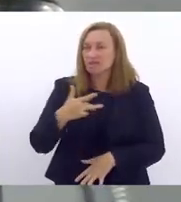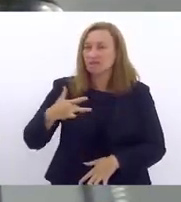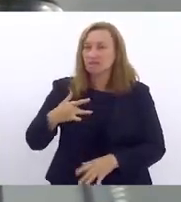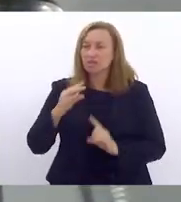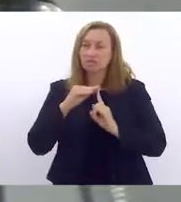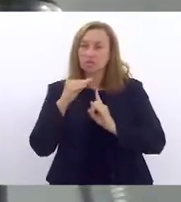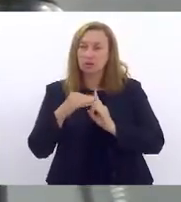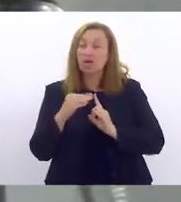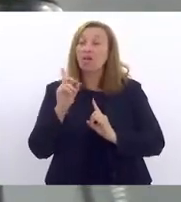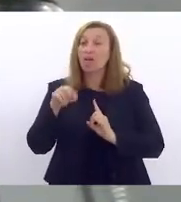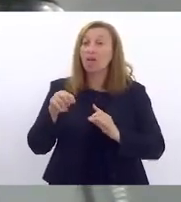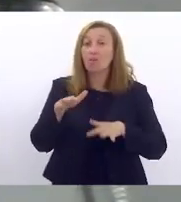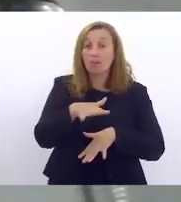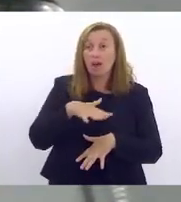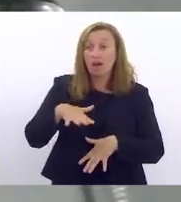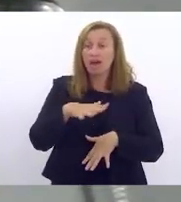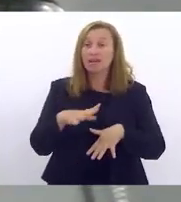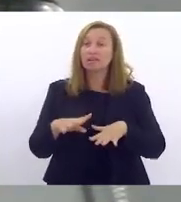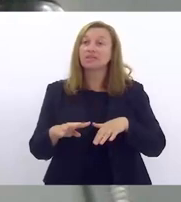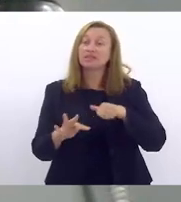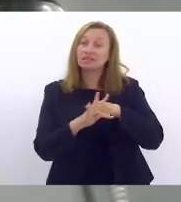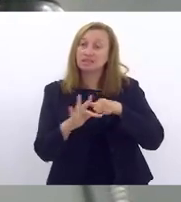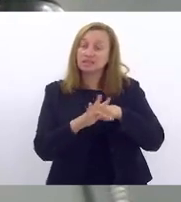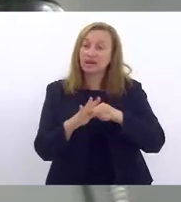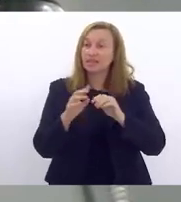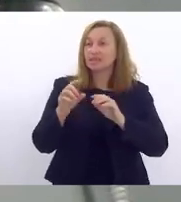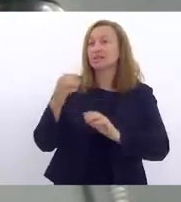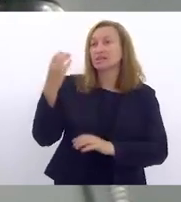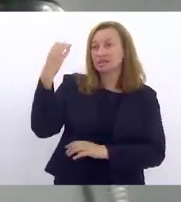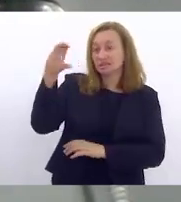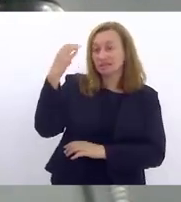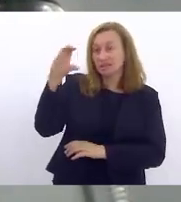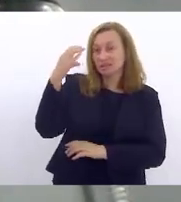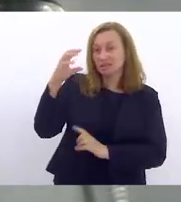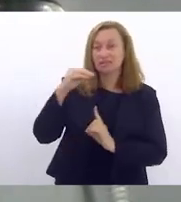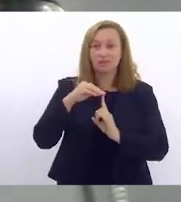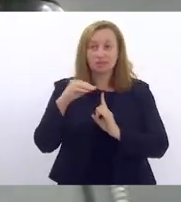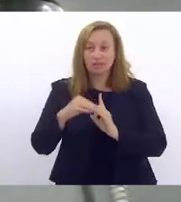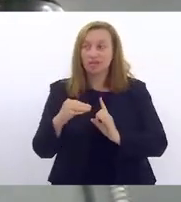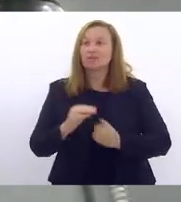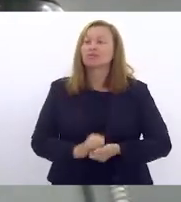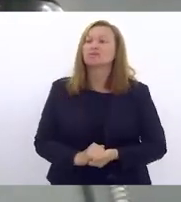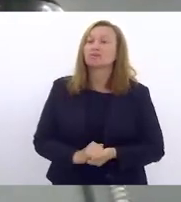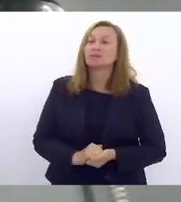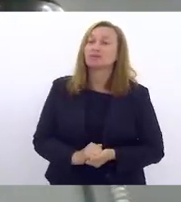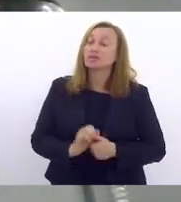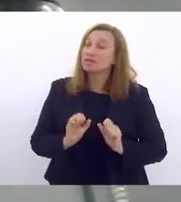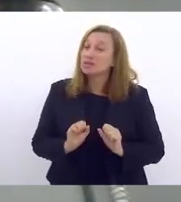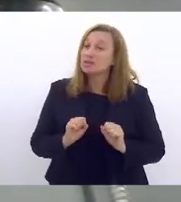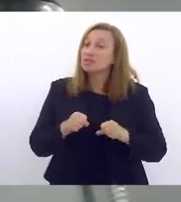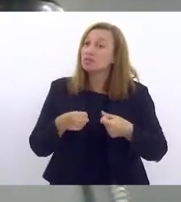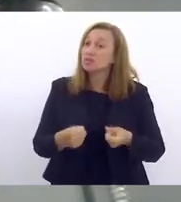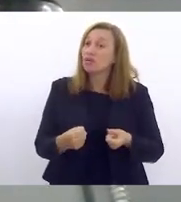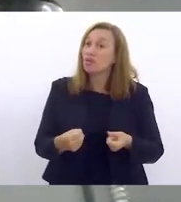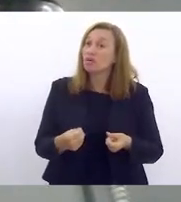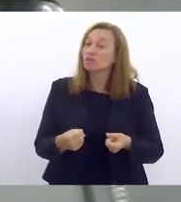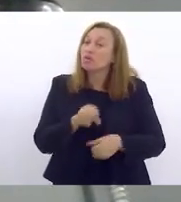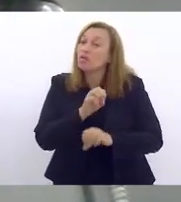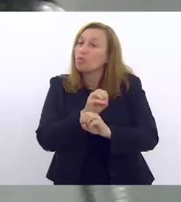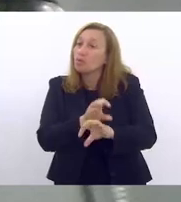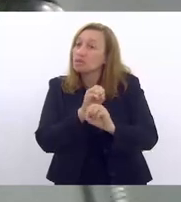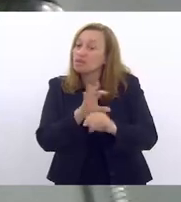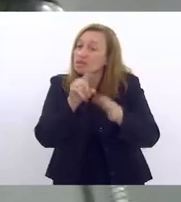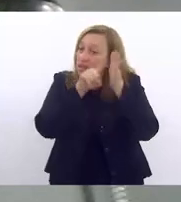Venâncio é uma unidade técnico-científica da Fundação Oswaldo Cruz, e ela se dedica ao ensino,